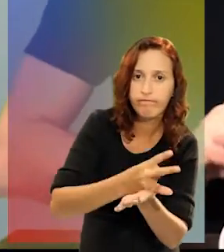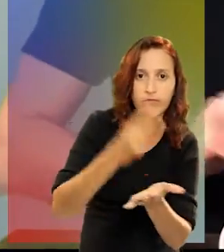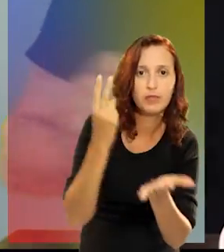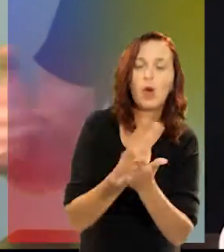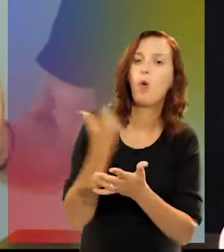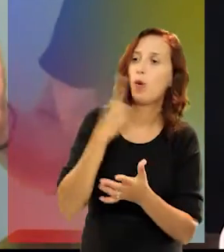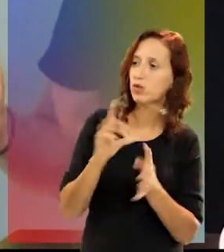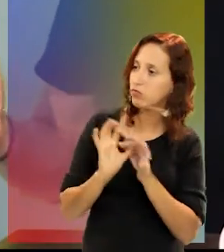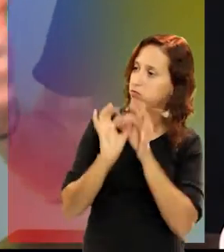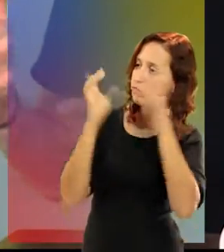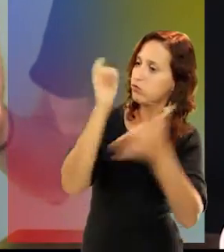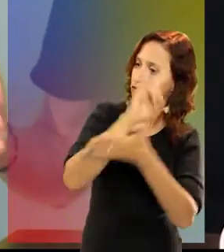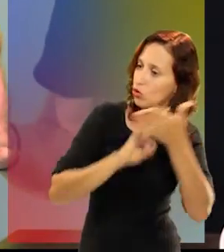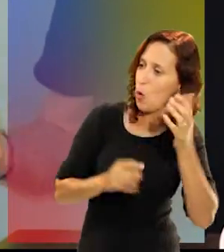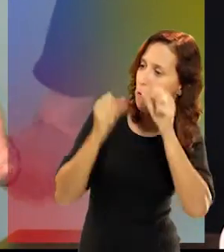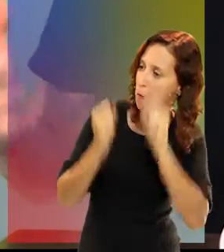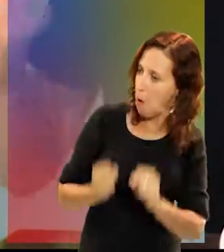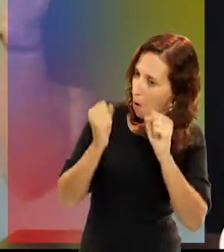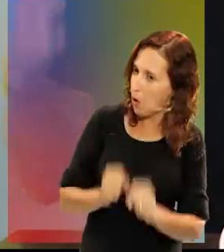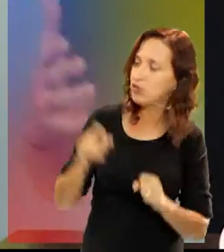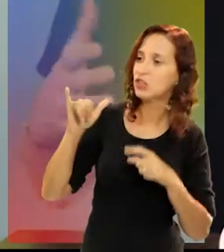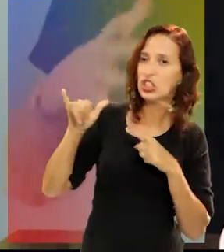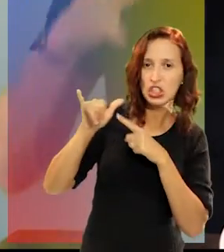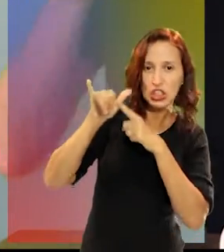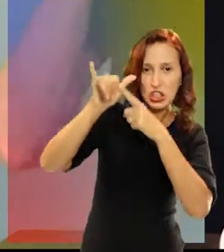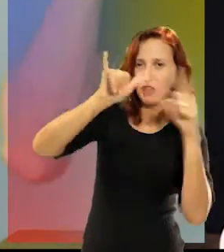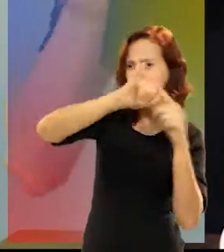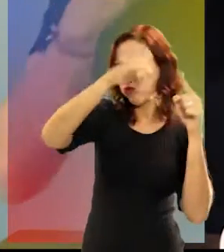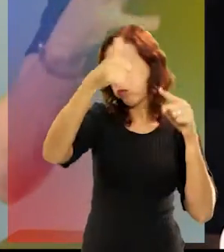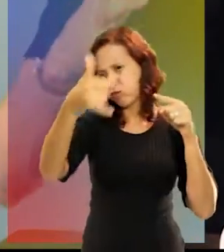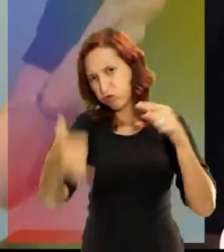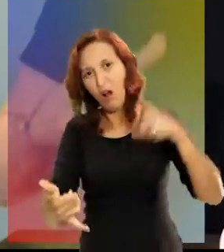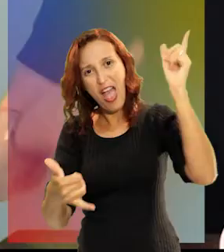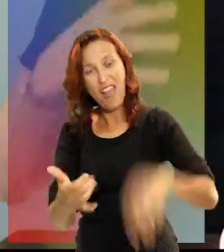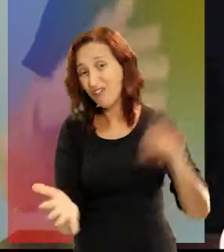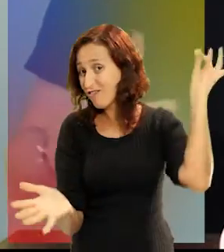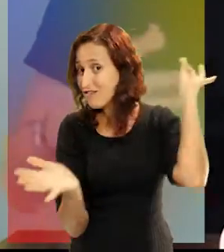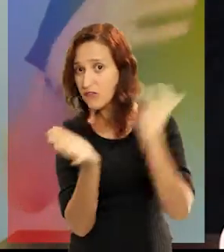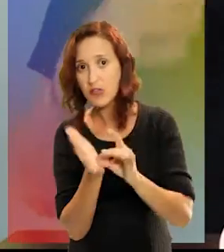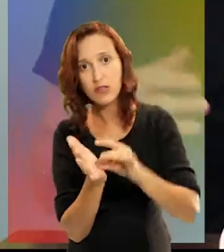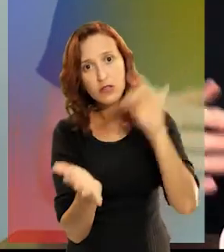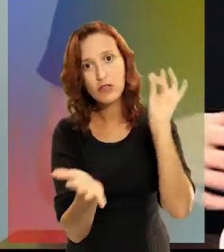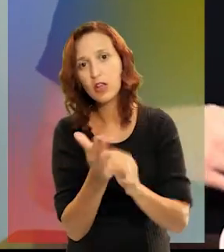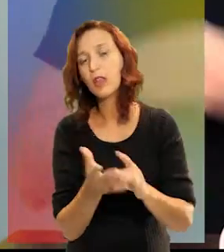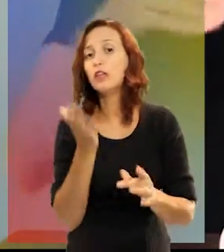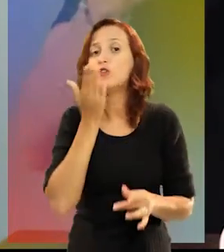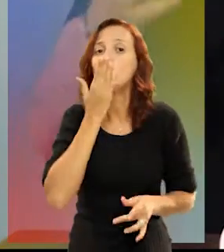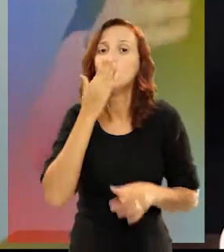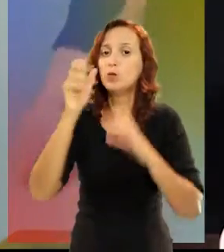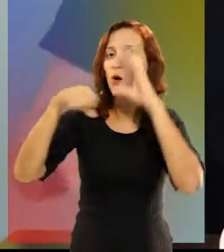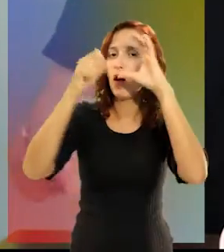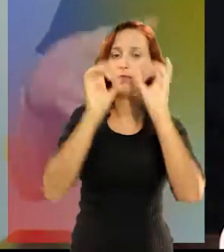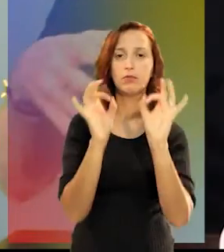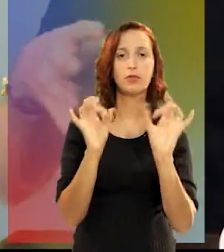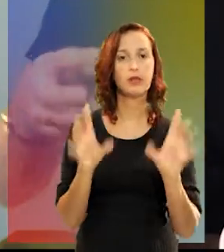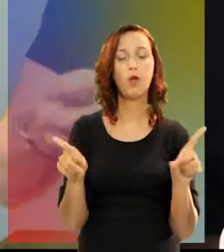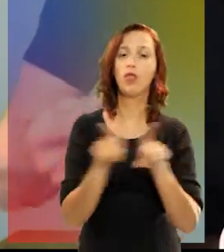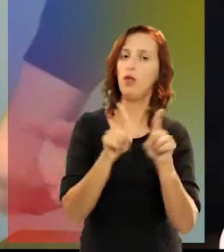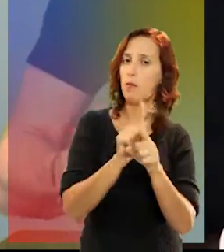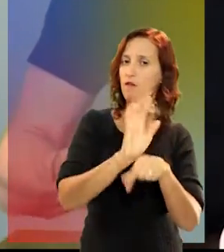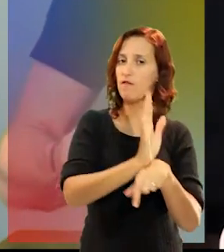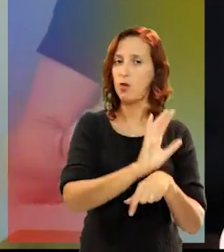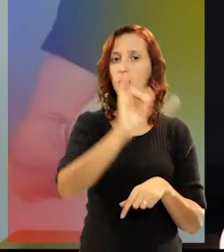pegar uma autorização pra pegar uma carcaça de avião gigante e derrubar, tipo, aquela cena foi feita de verdade com um tipo de câmera. O Interestelar também,